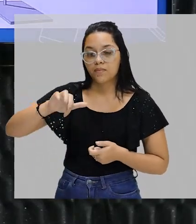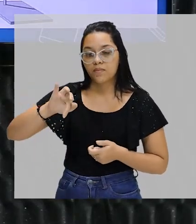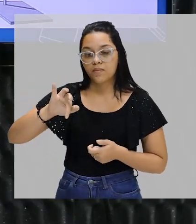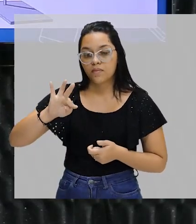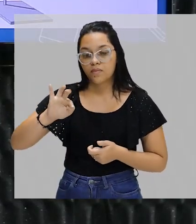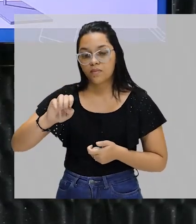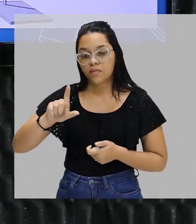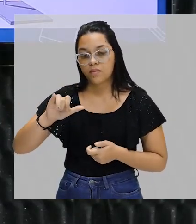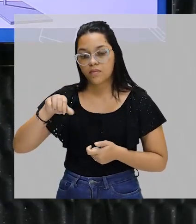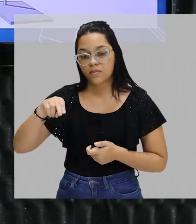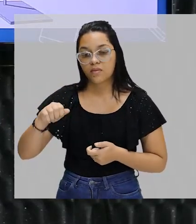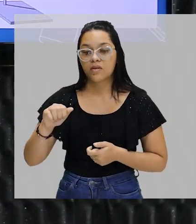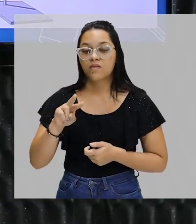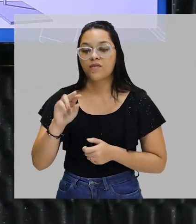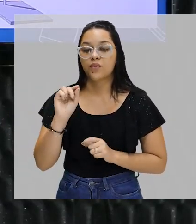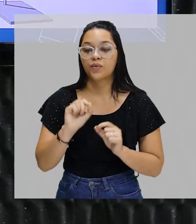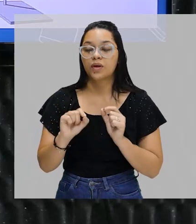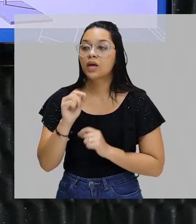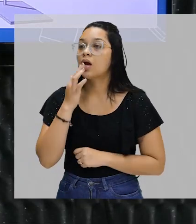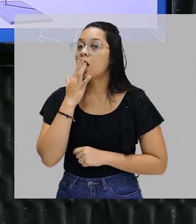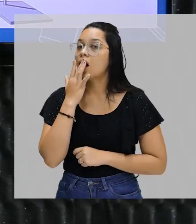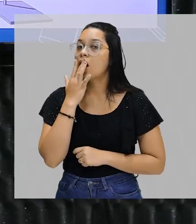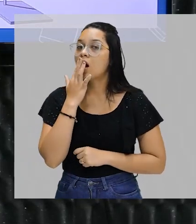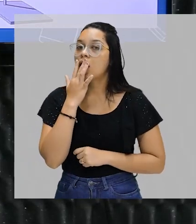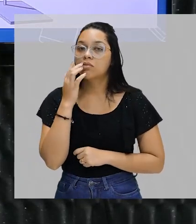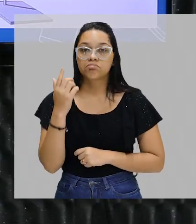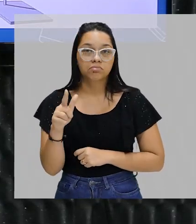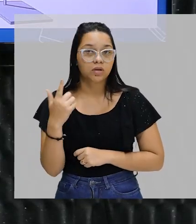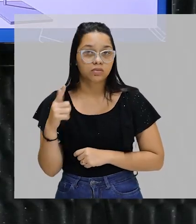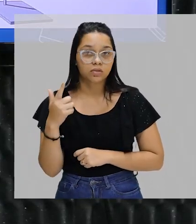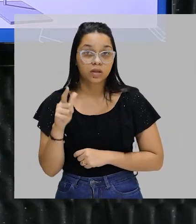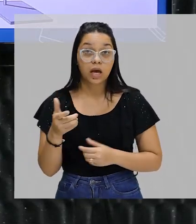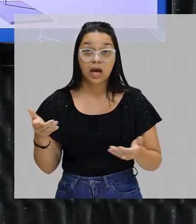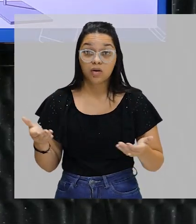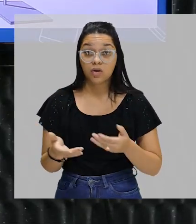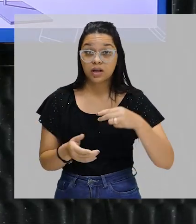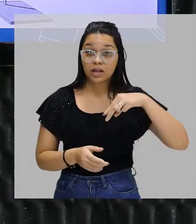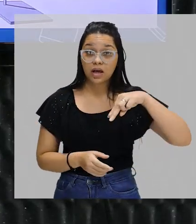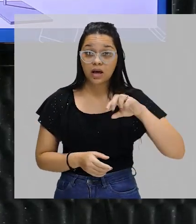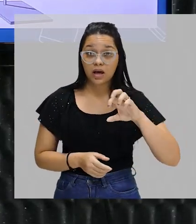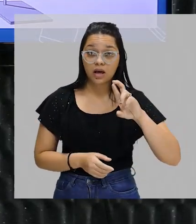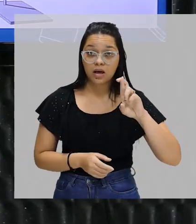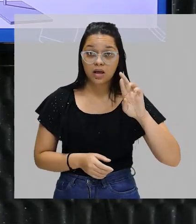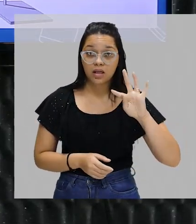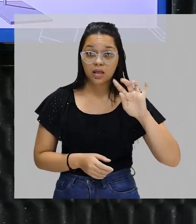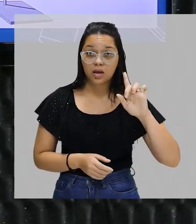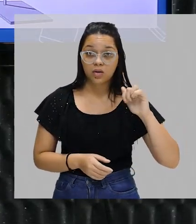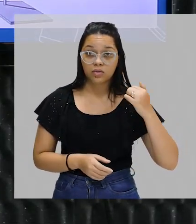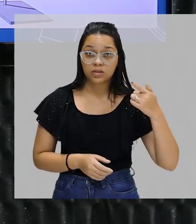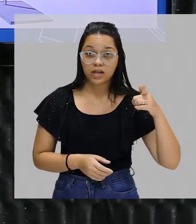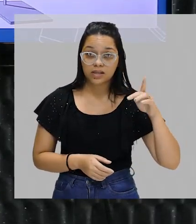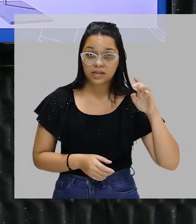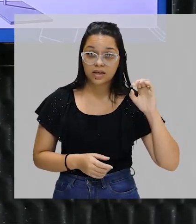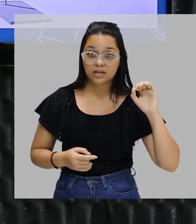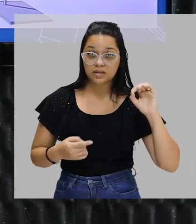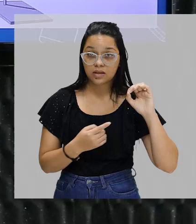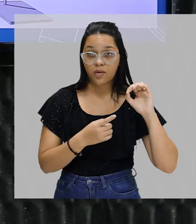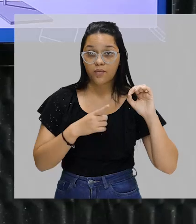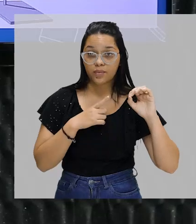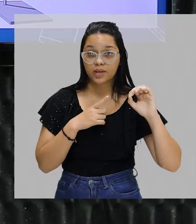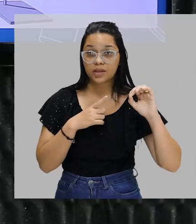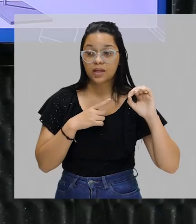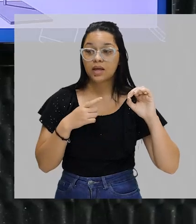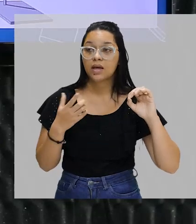vai continuar incolor. Quando chegar o momento da neutralização, certo? Porque eu vou ter uma